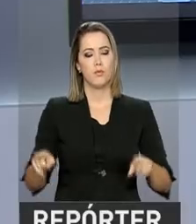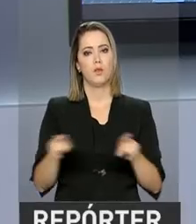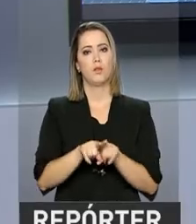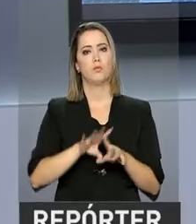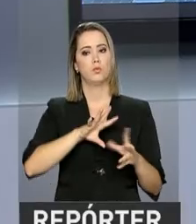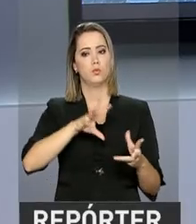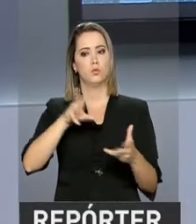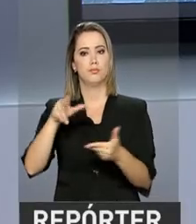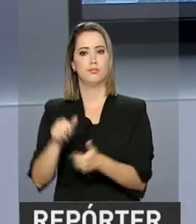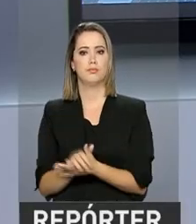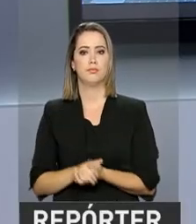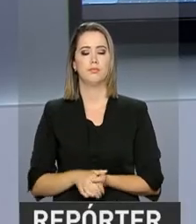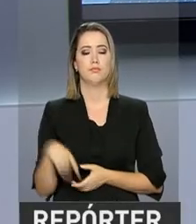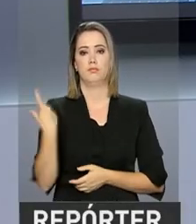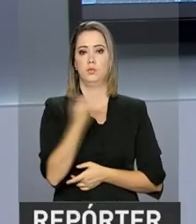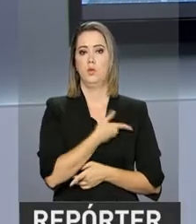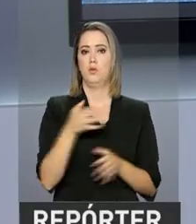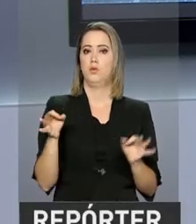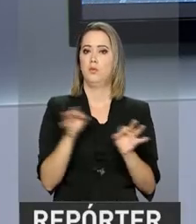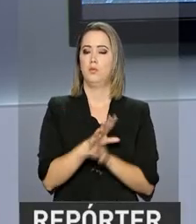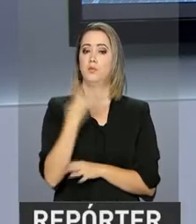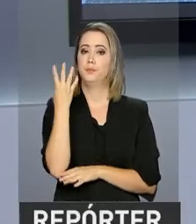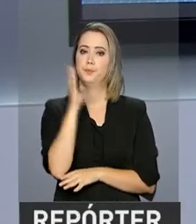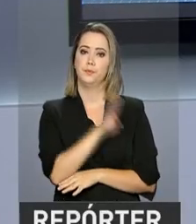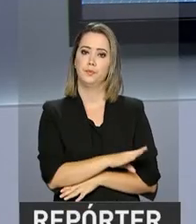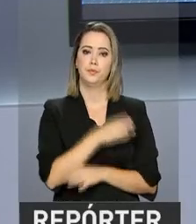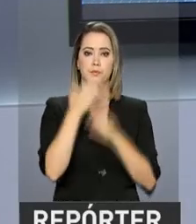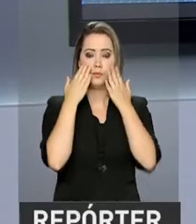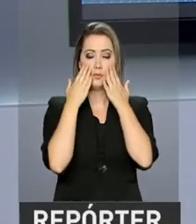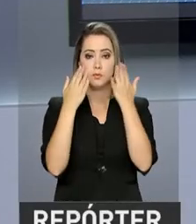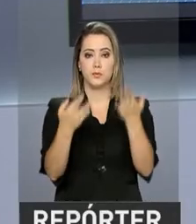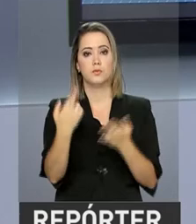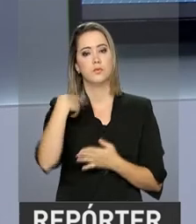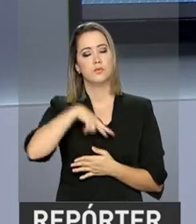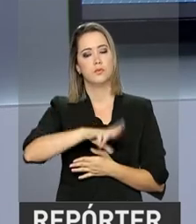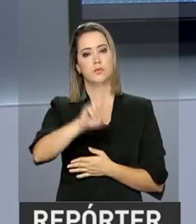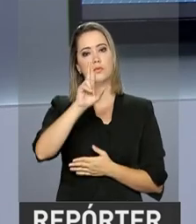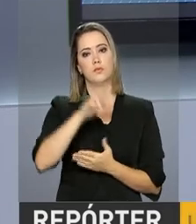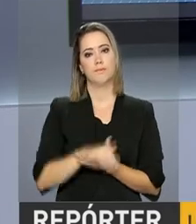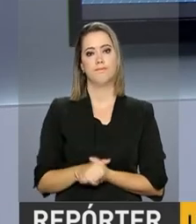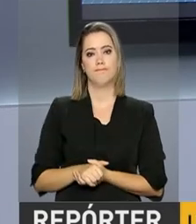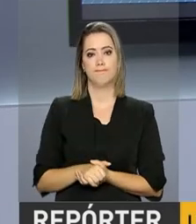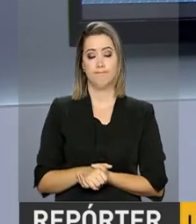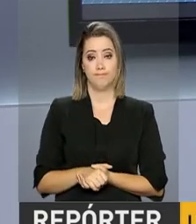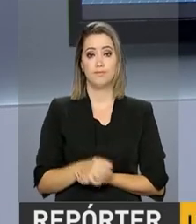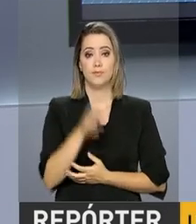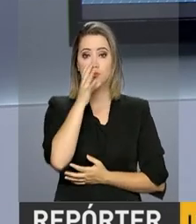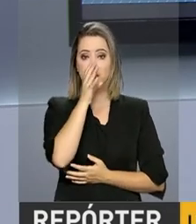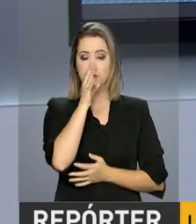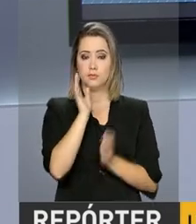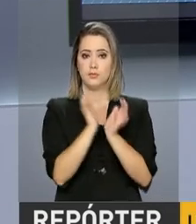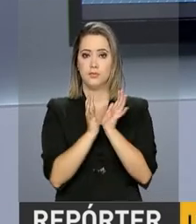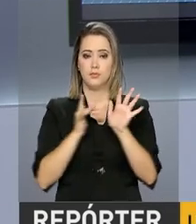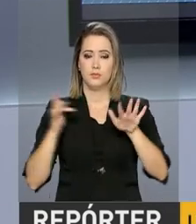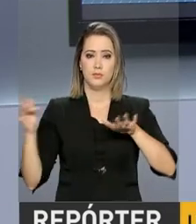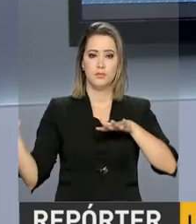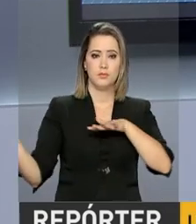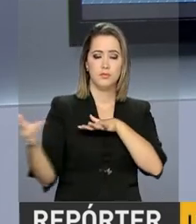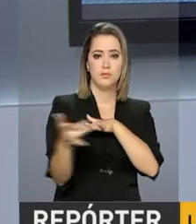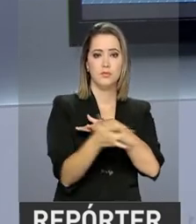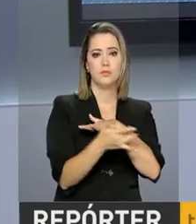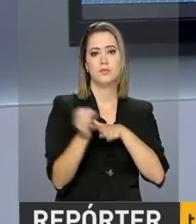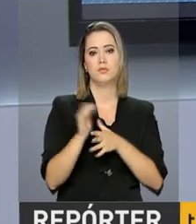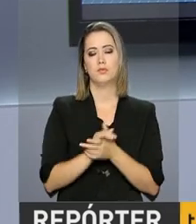nós ficamos por aqui voltaremos às quatro da tarde na próxima edição do repórter nbr você pode acompanhar as novidades também